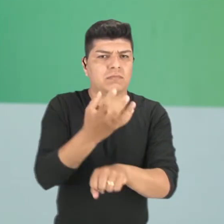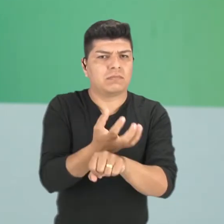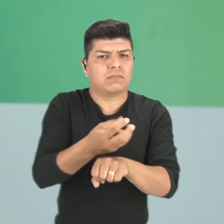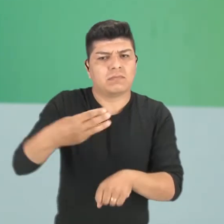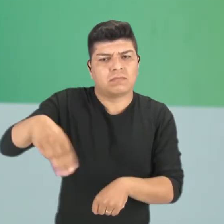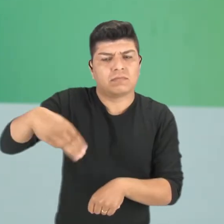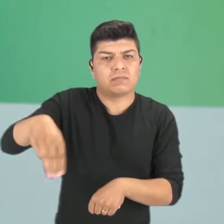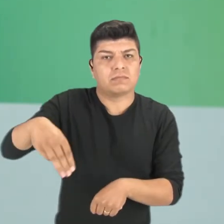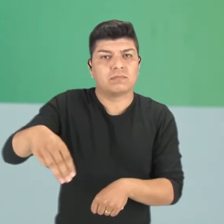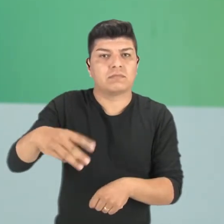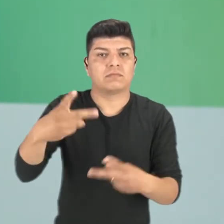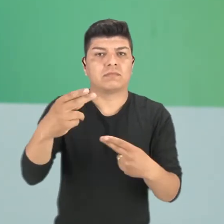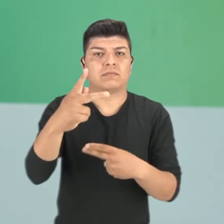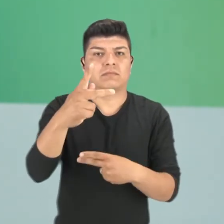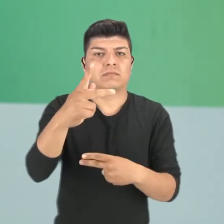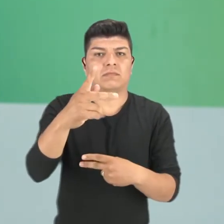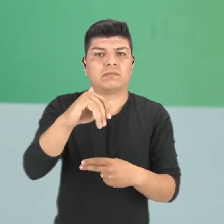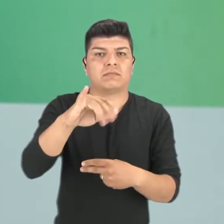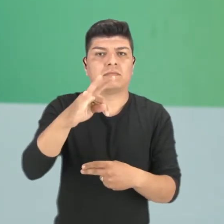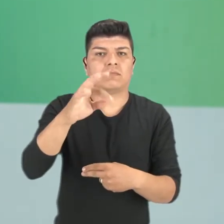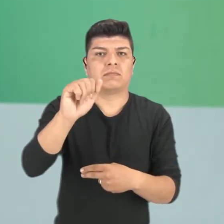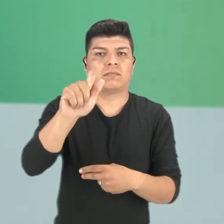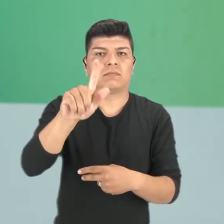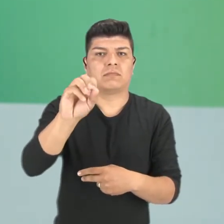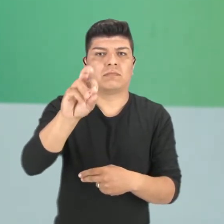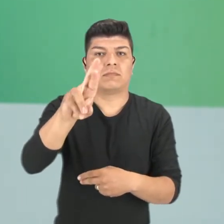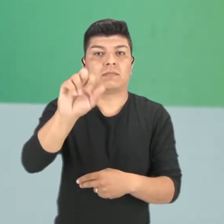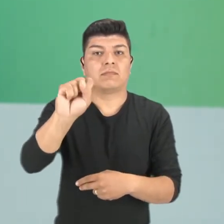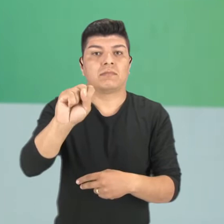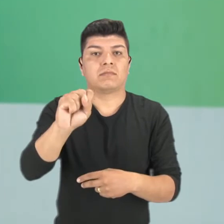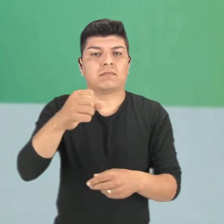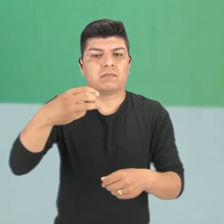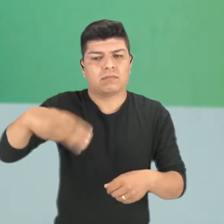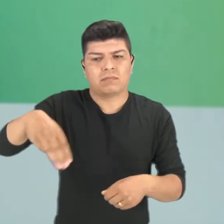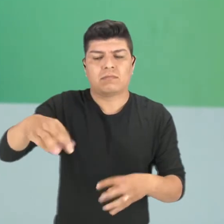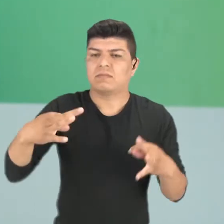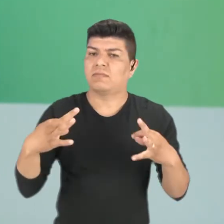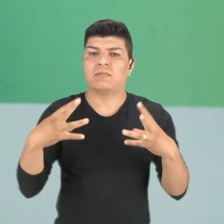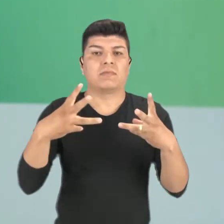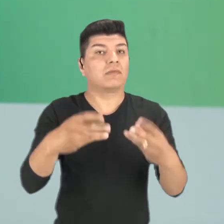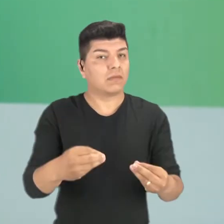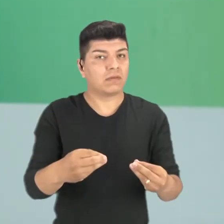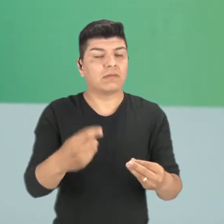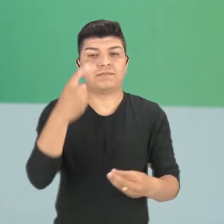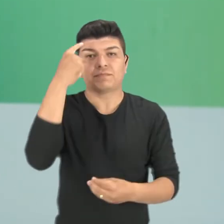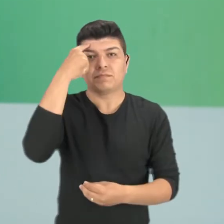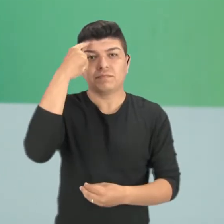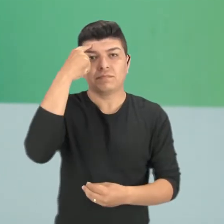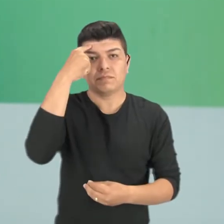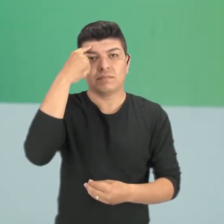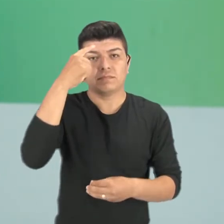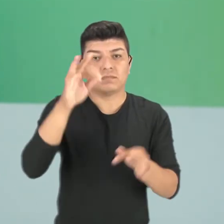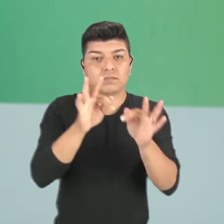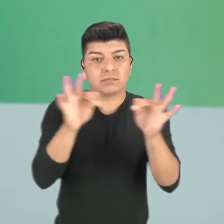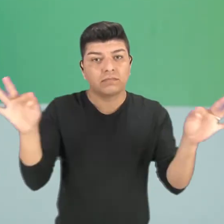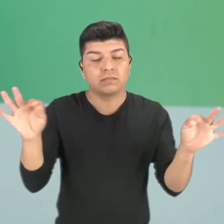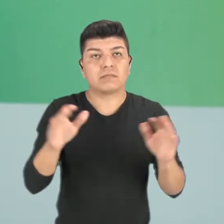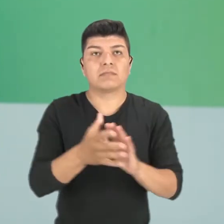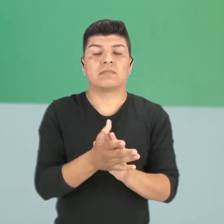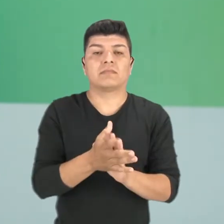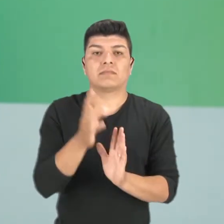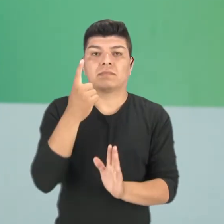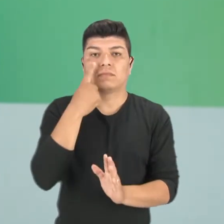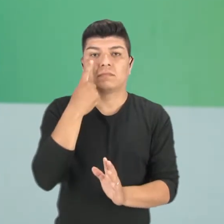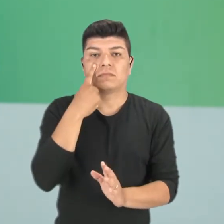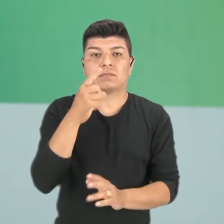afirma Pitágoras, matemática é tudo. Então, nós, pensando nessa frase, nós vemos